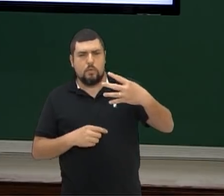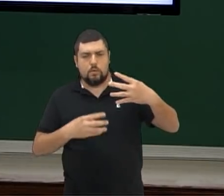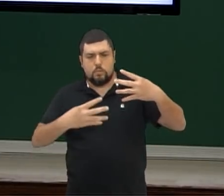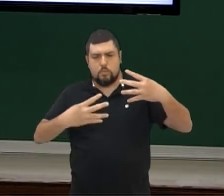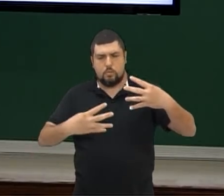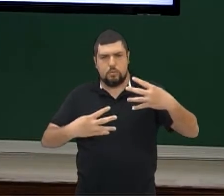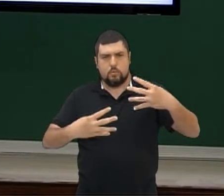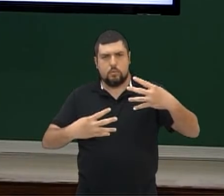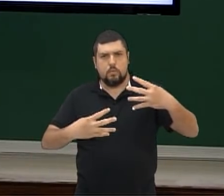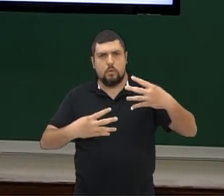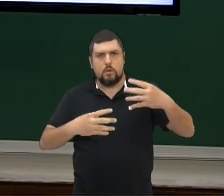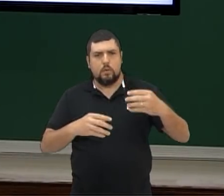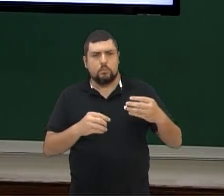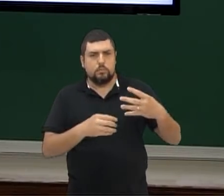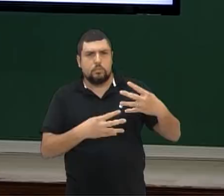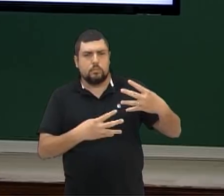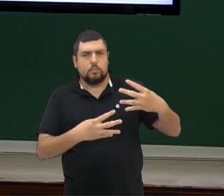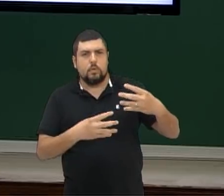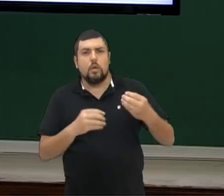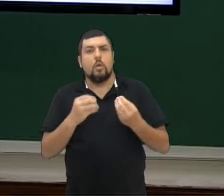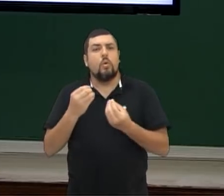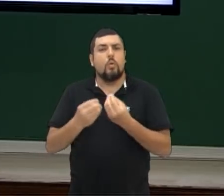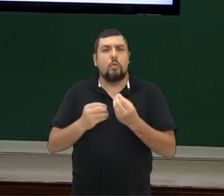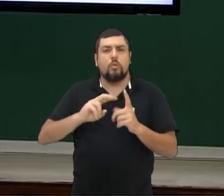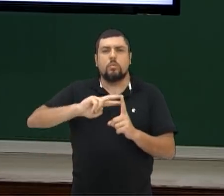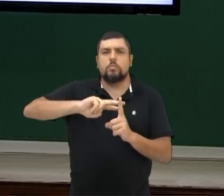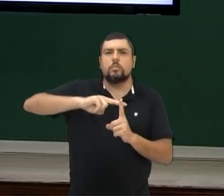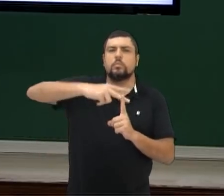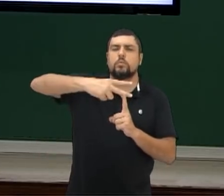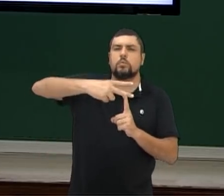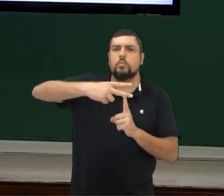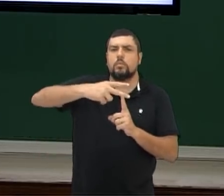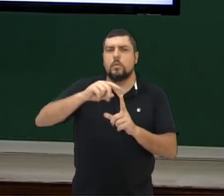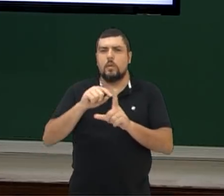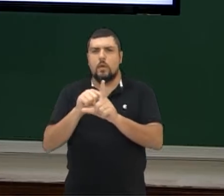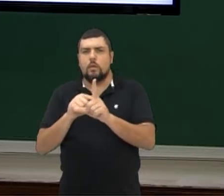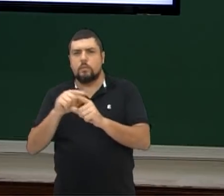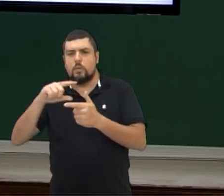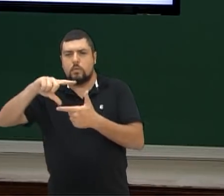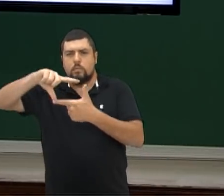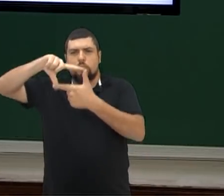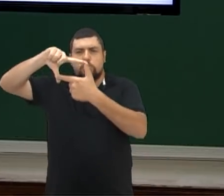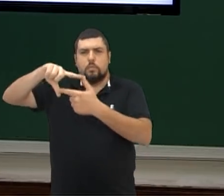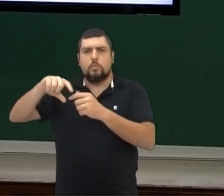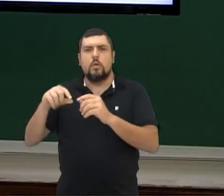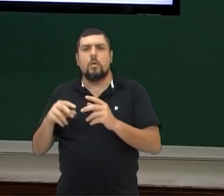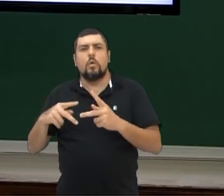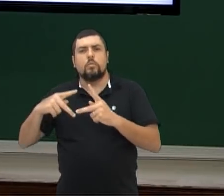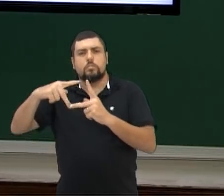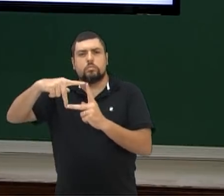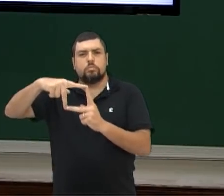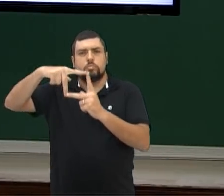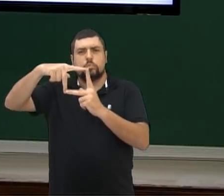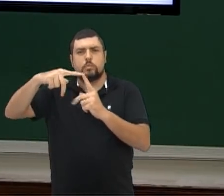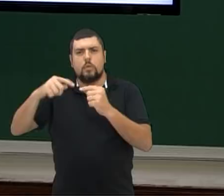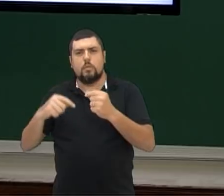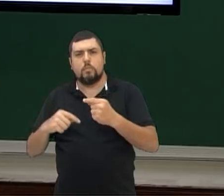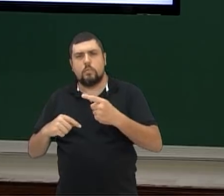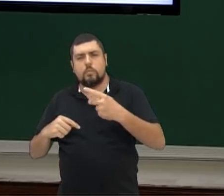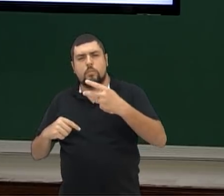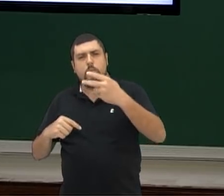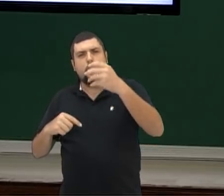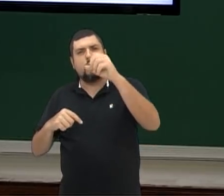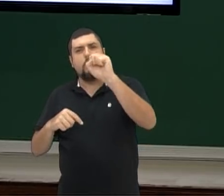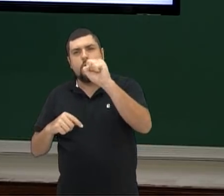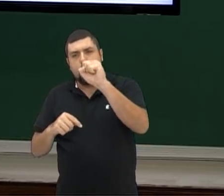sua ampliação será dobrada. Será 1, 2, 3, 4, 5, 6,